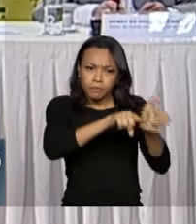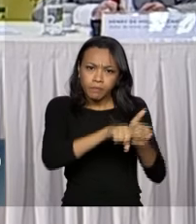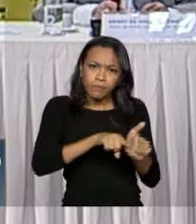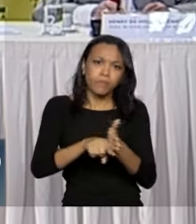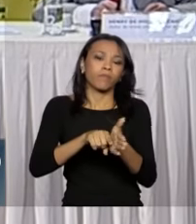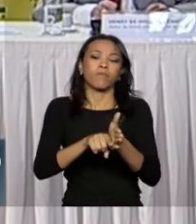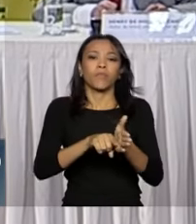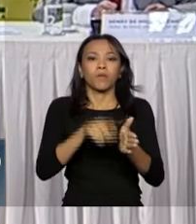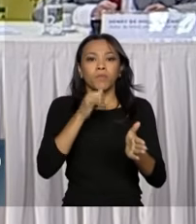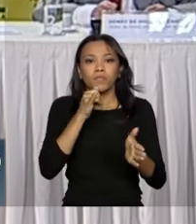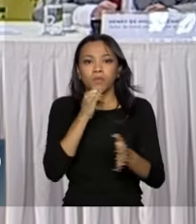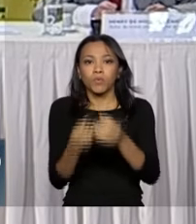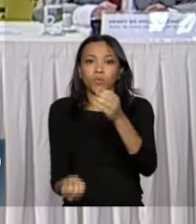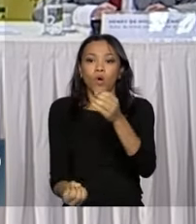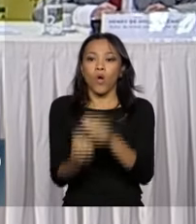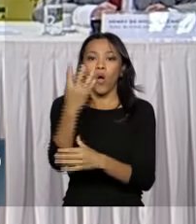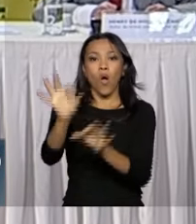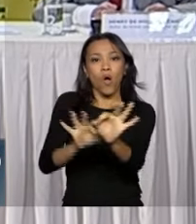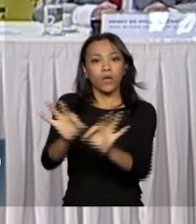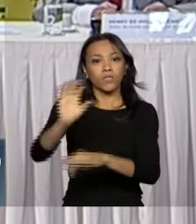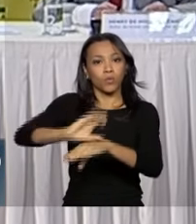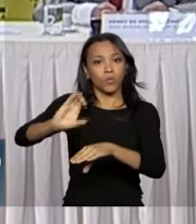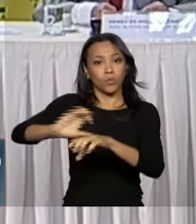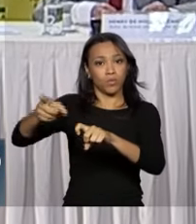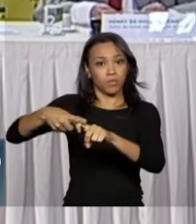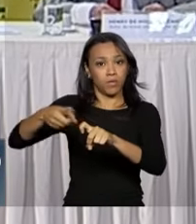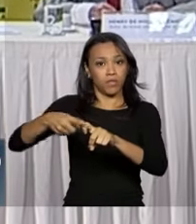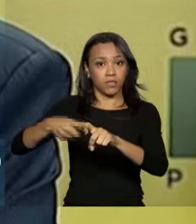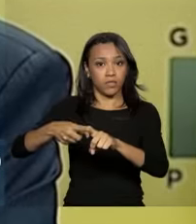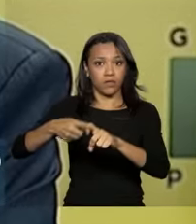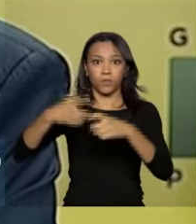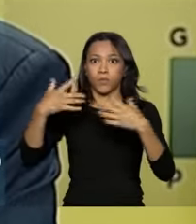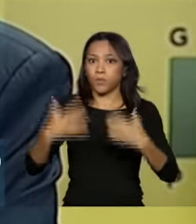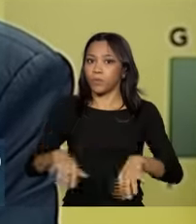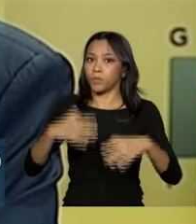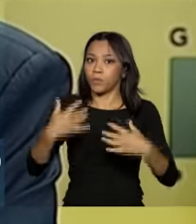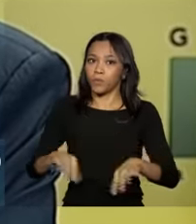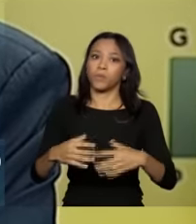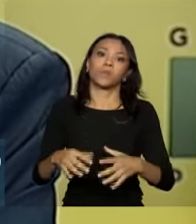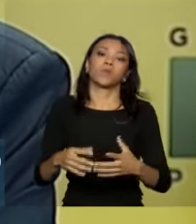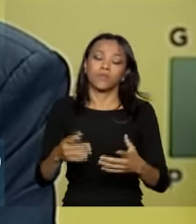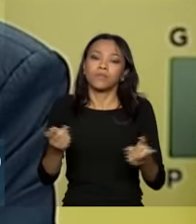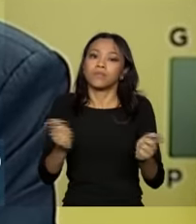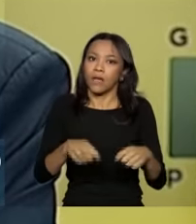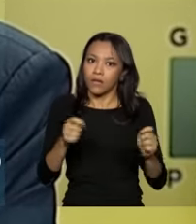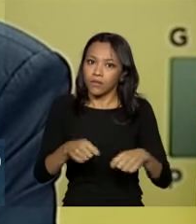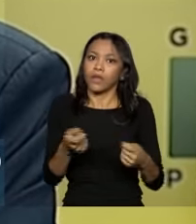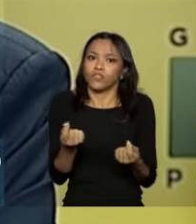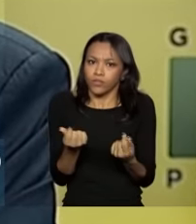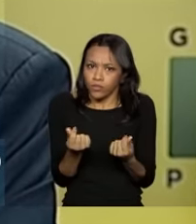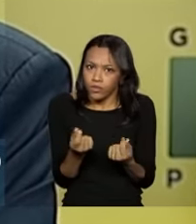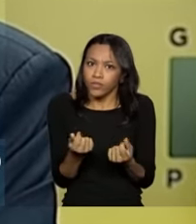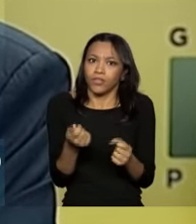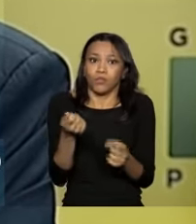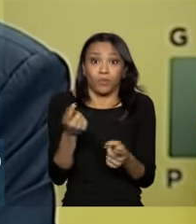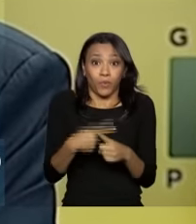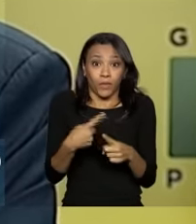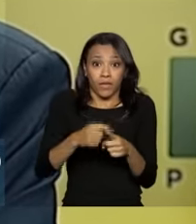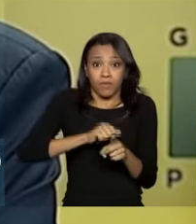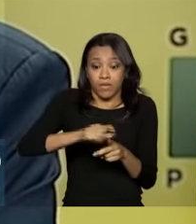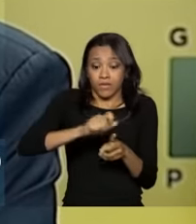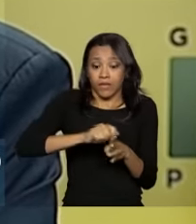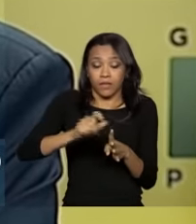vejam, montar um curso de medicina é um empreendimento de longo fôlego. Pode ser lucrativo, as mensalidades são